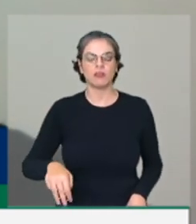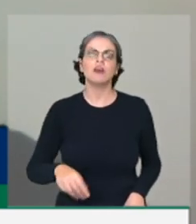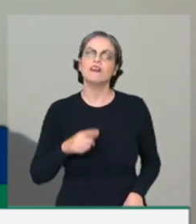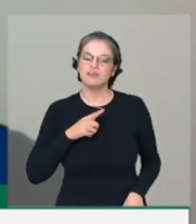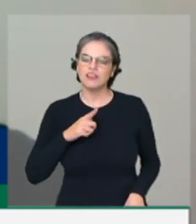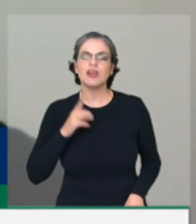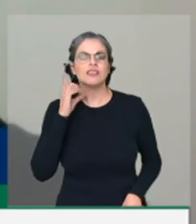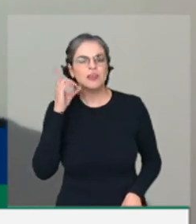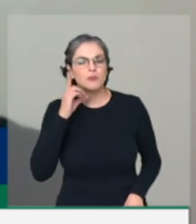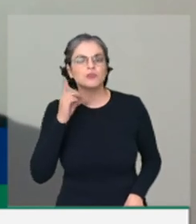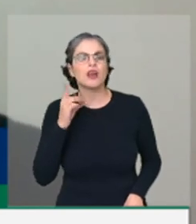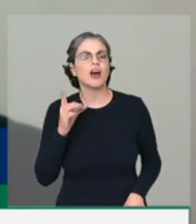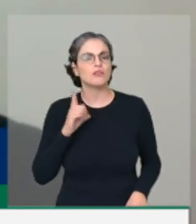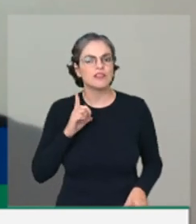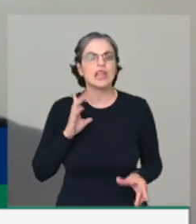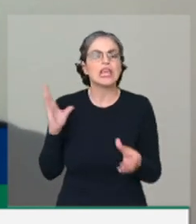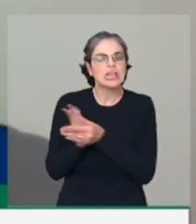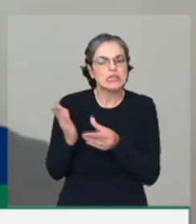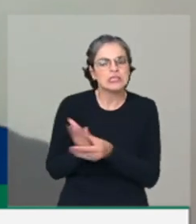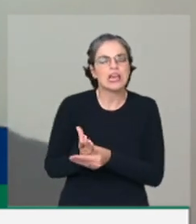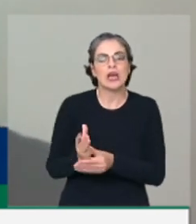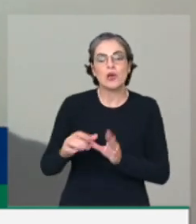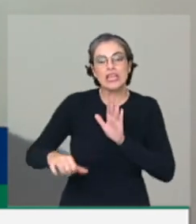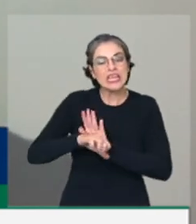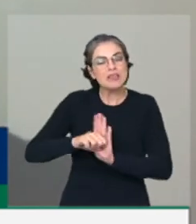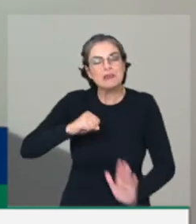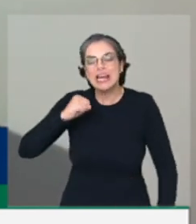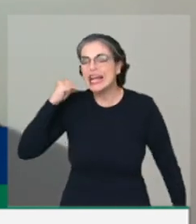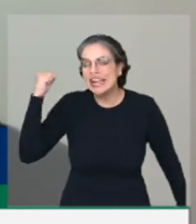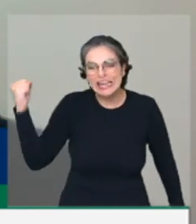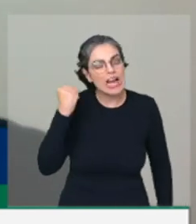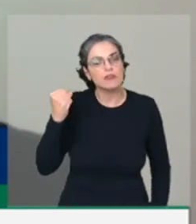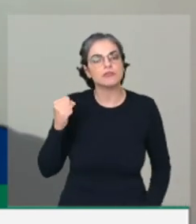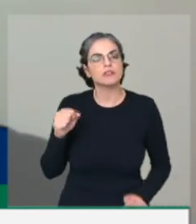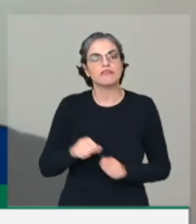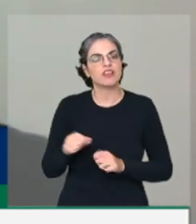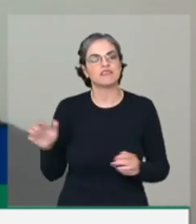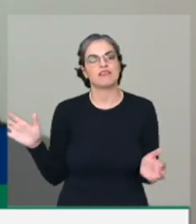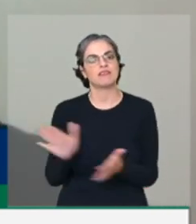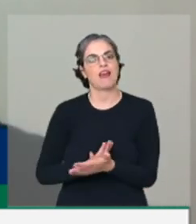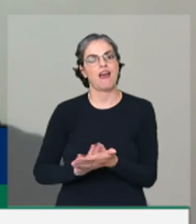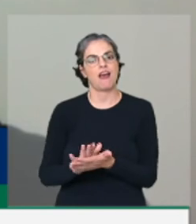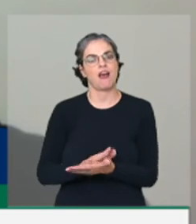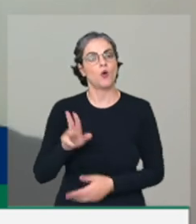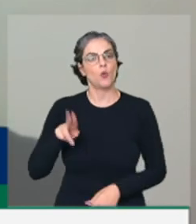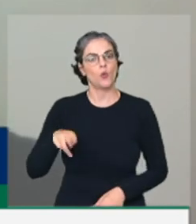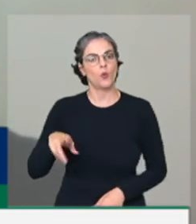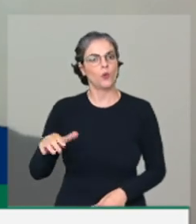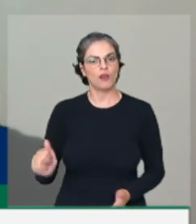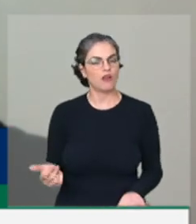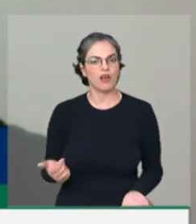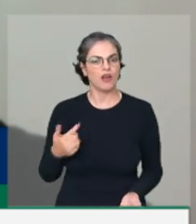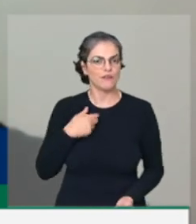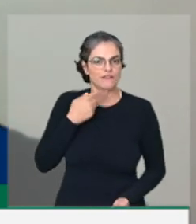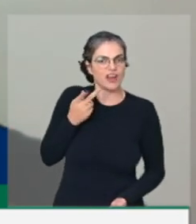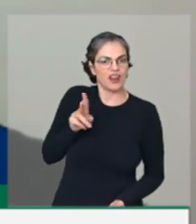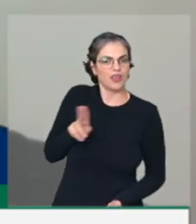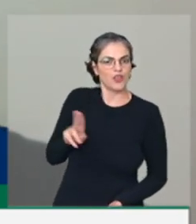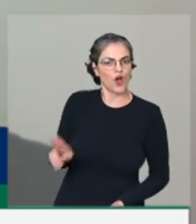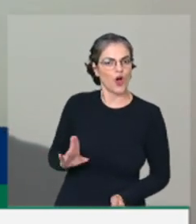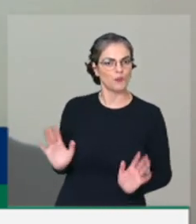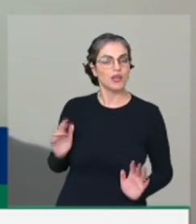vários outros processos por crimes muito mais graves, que nada foi feito, e nunca nominei algum deputado, e sei o